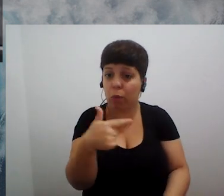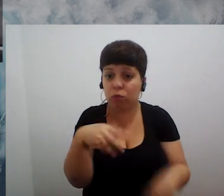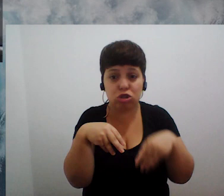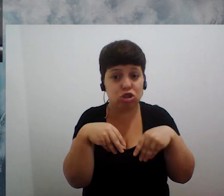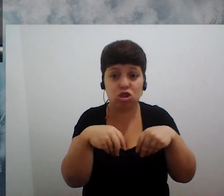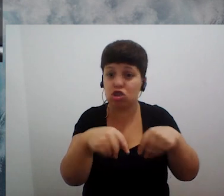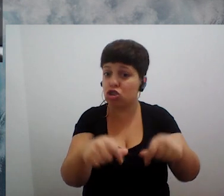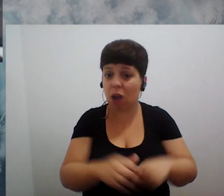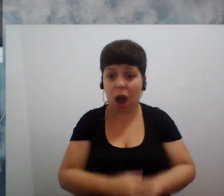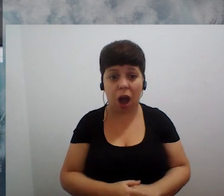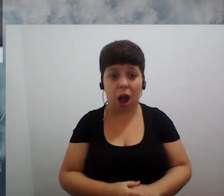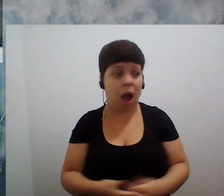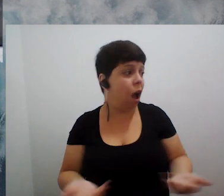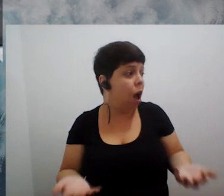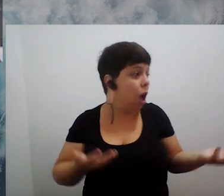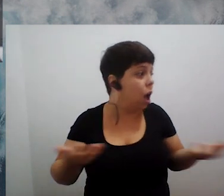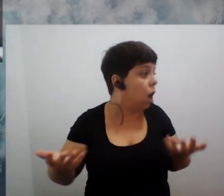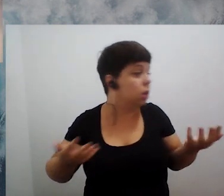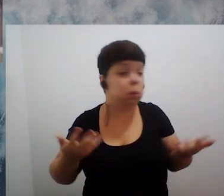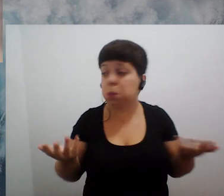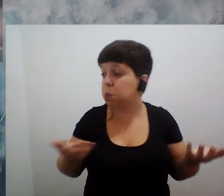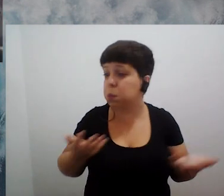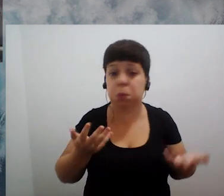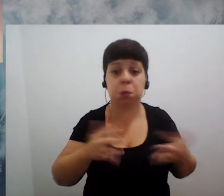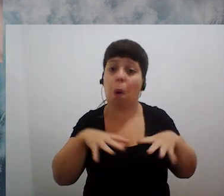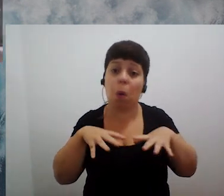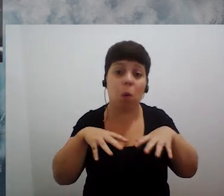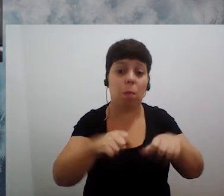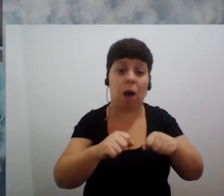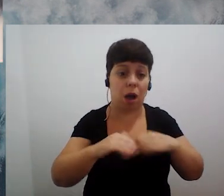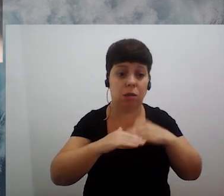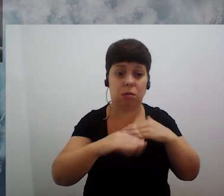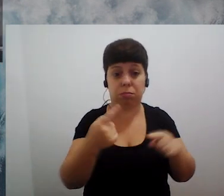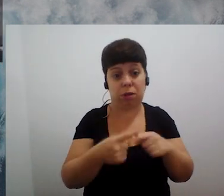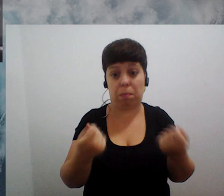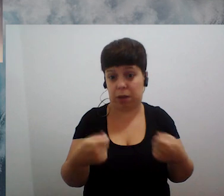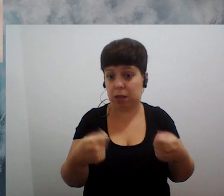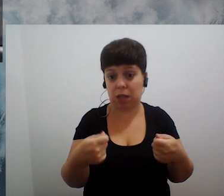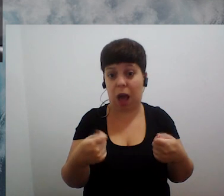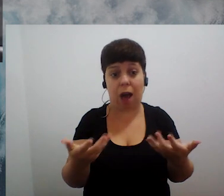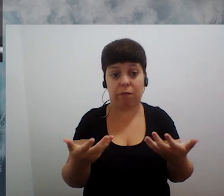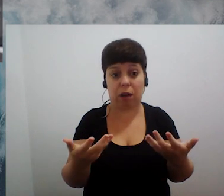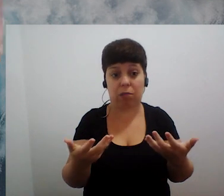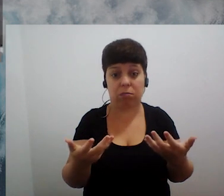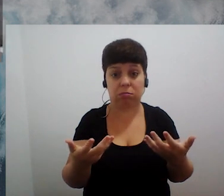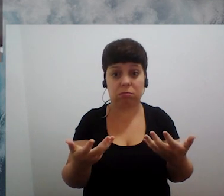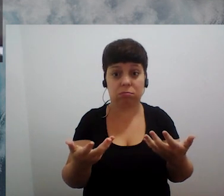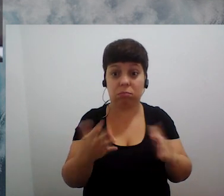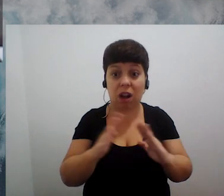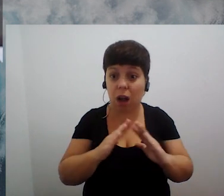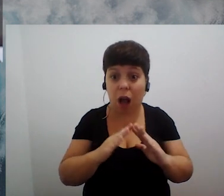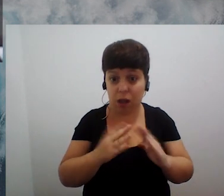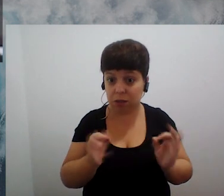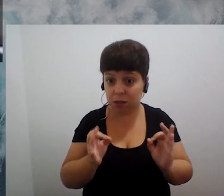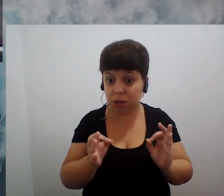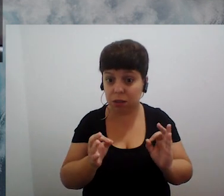tinha a terra para eles. E aí, eles queriam ocupar algum lugar para poder se estabelecer, porque, enfim, eles precisavam ficar em algum